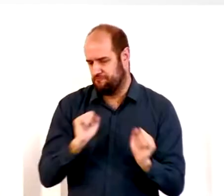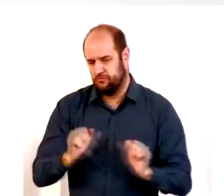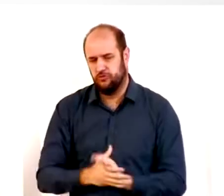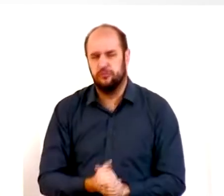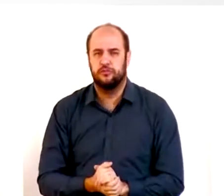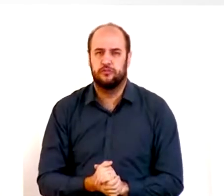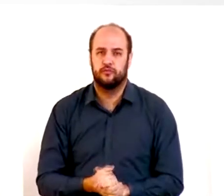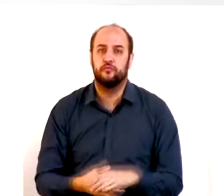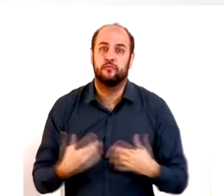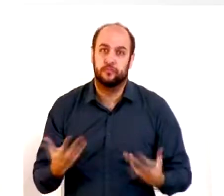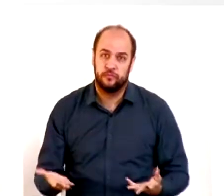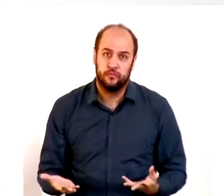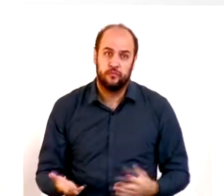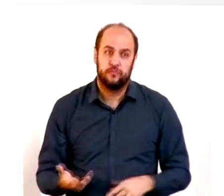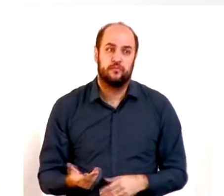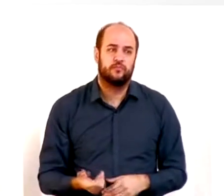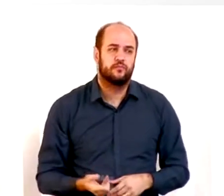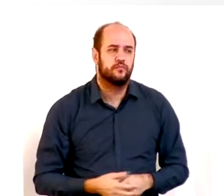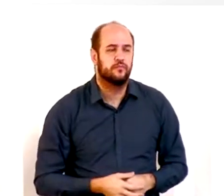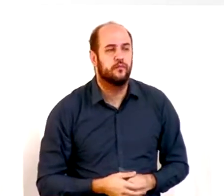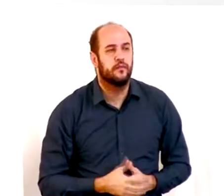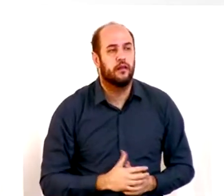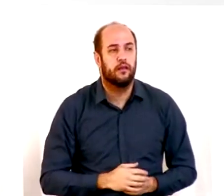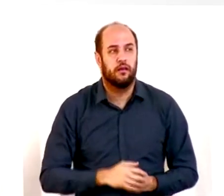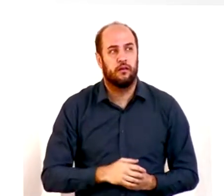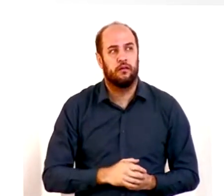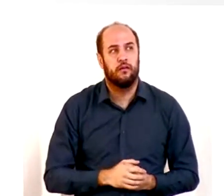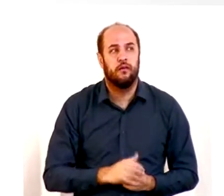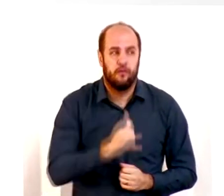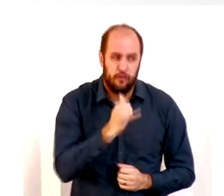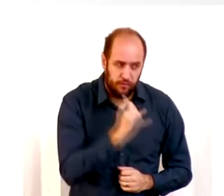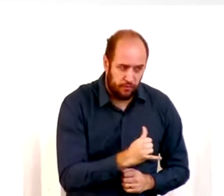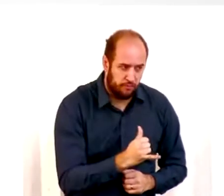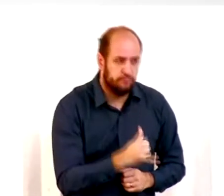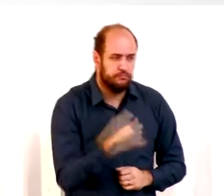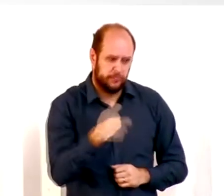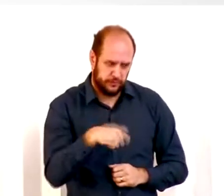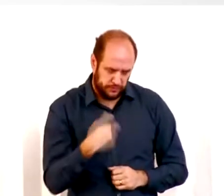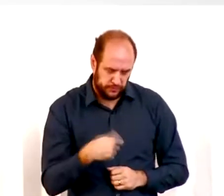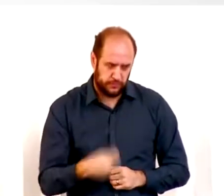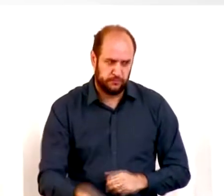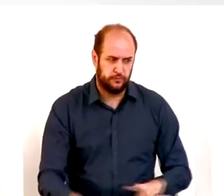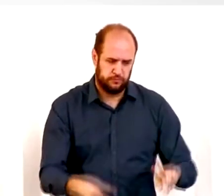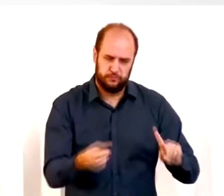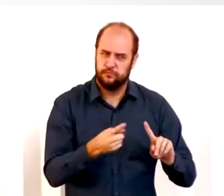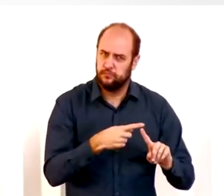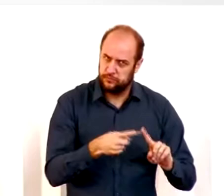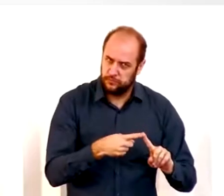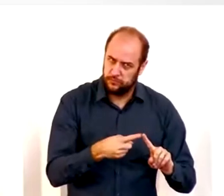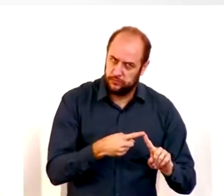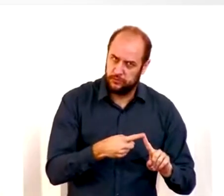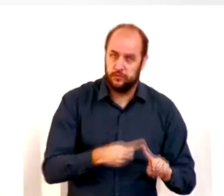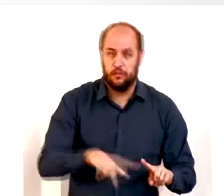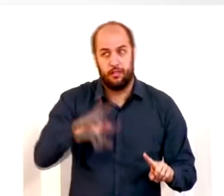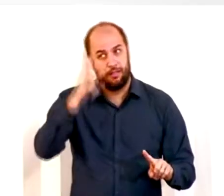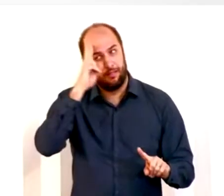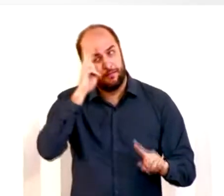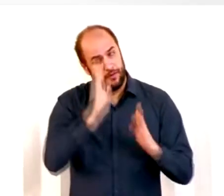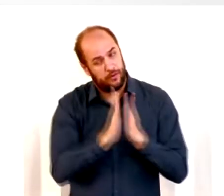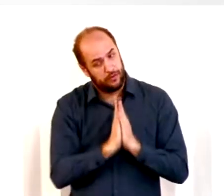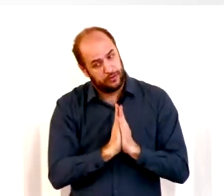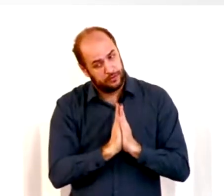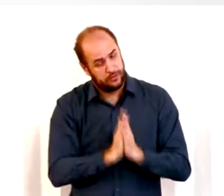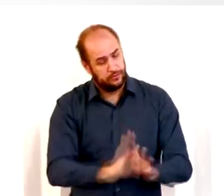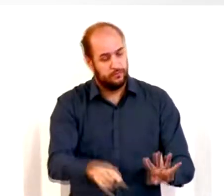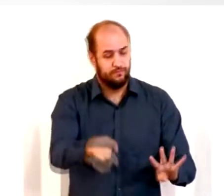sozinho. Então, Paulo diz, pense nos líderes. Então veja, são 3 coisas. Primeiro, Timóteo, lembra-te da